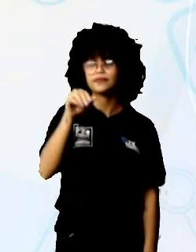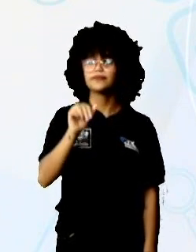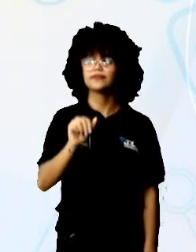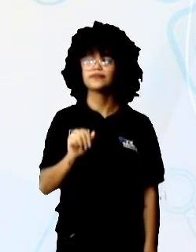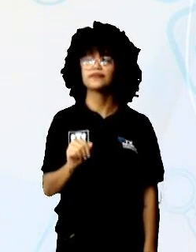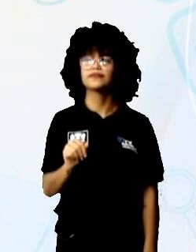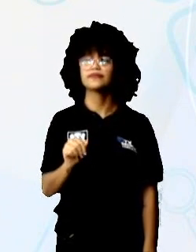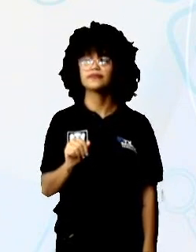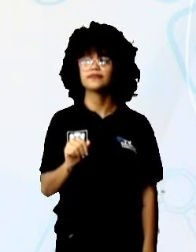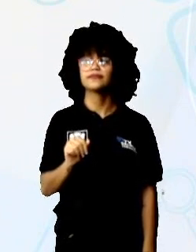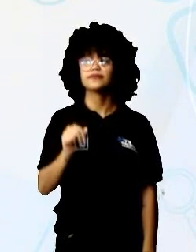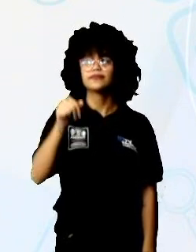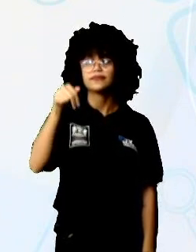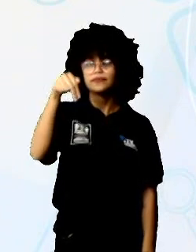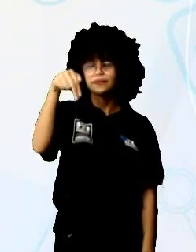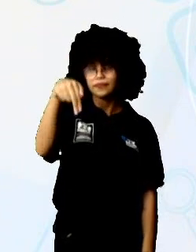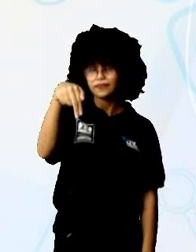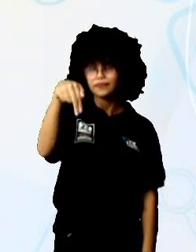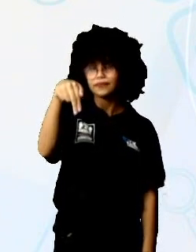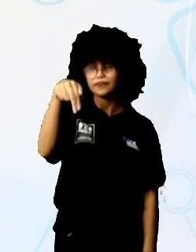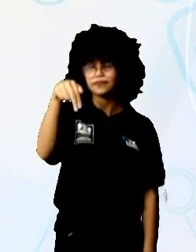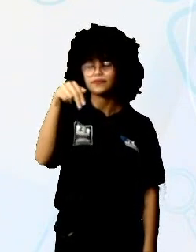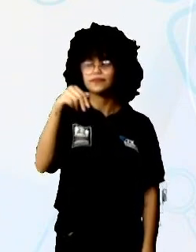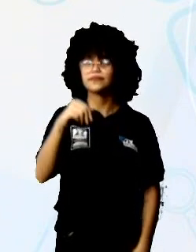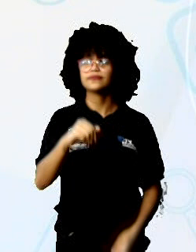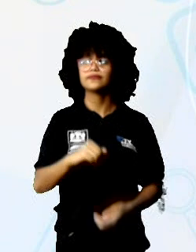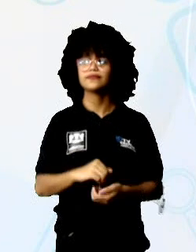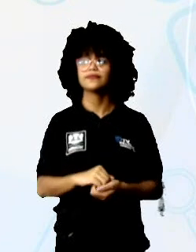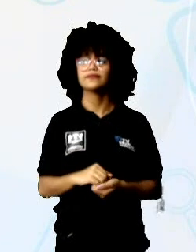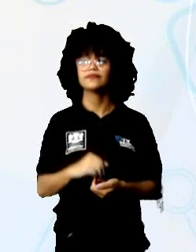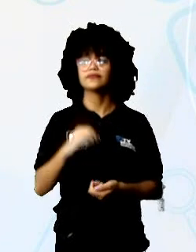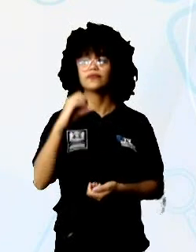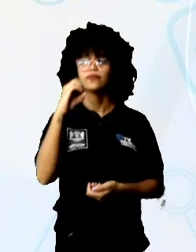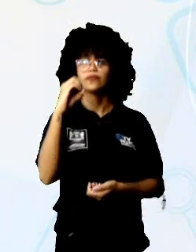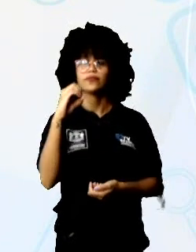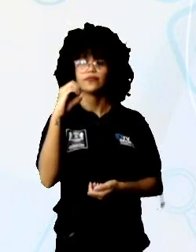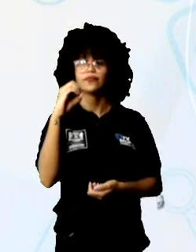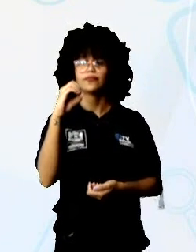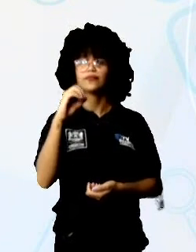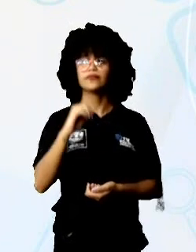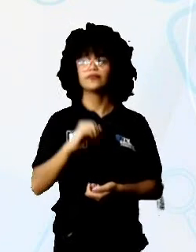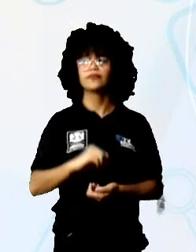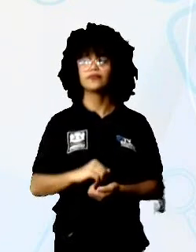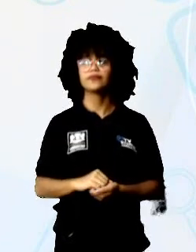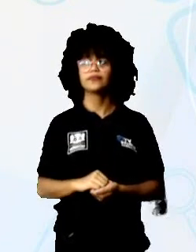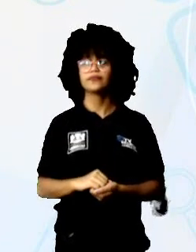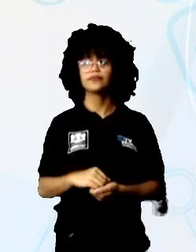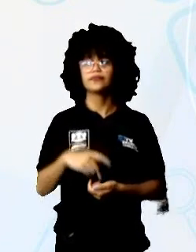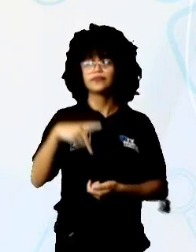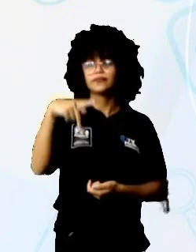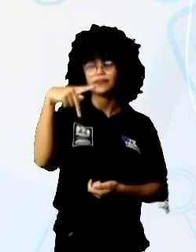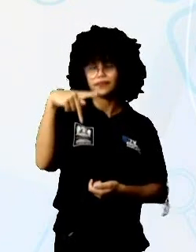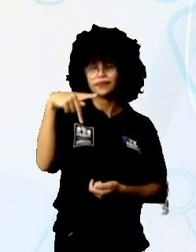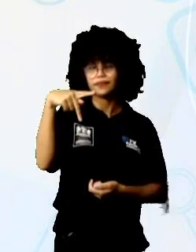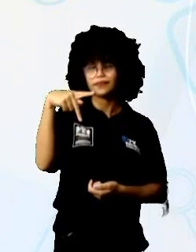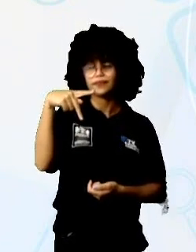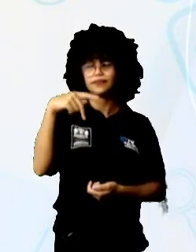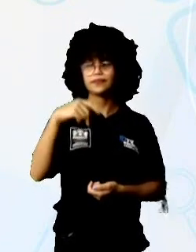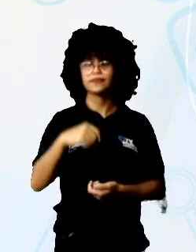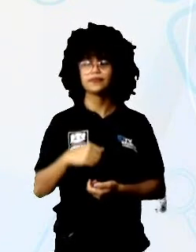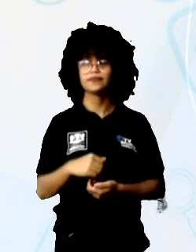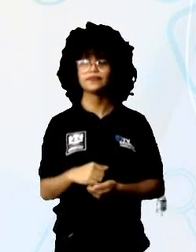m a n e o i